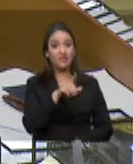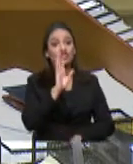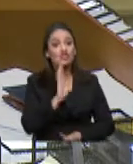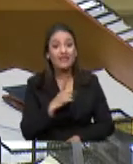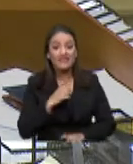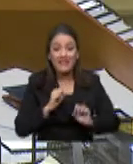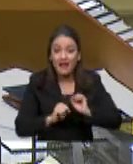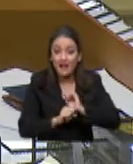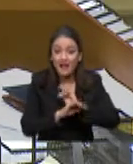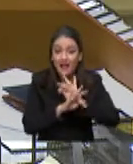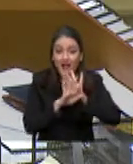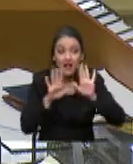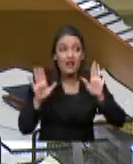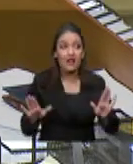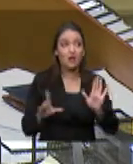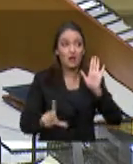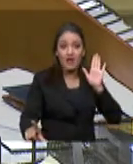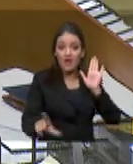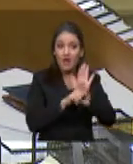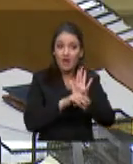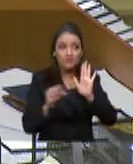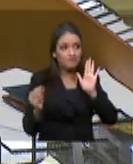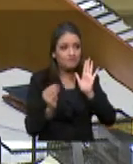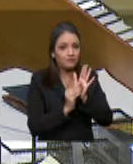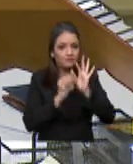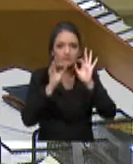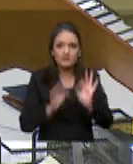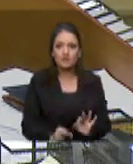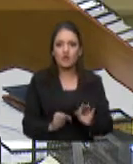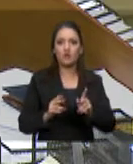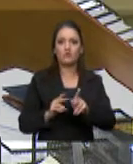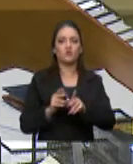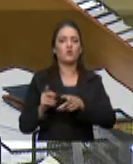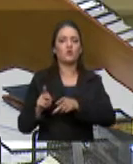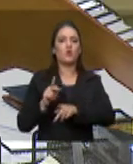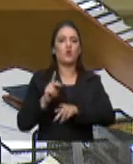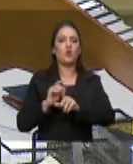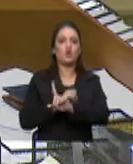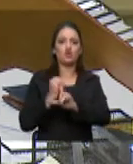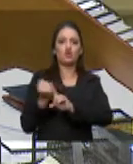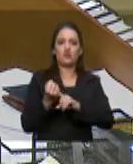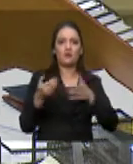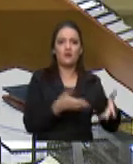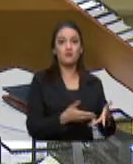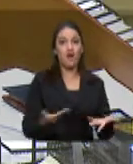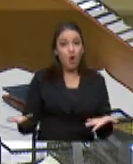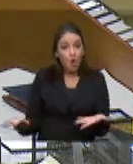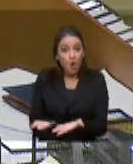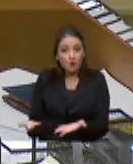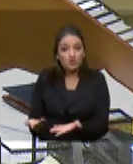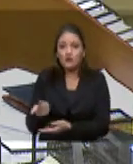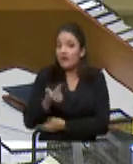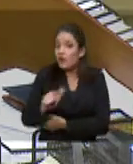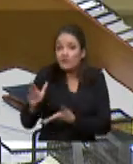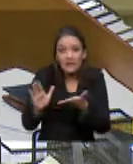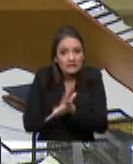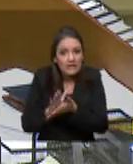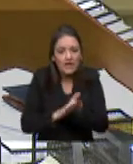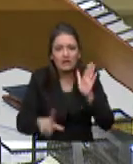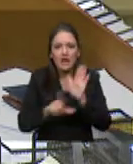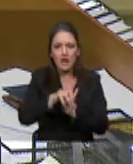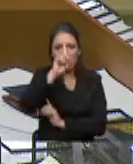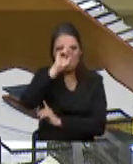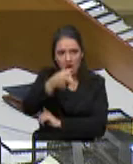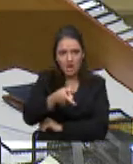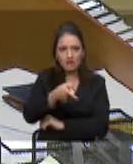expressa menção em lei para a participação popular. Neste caso, não há nenhuma lei que